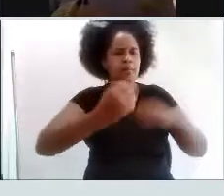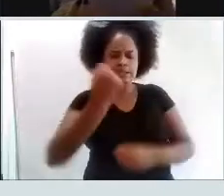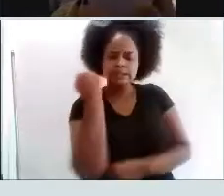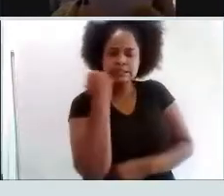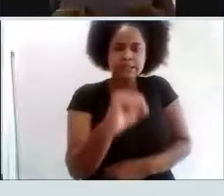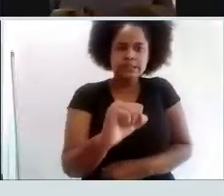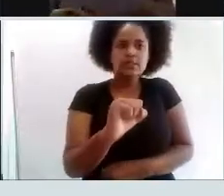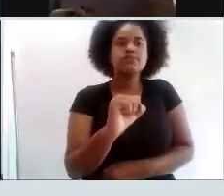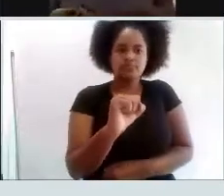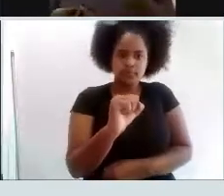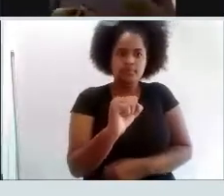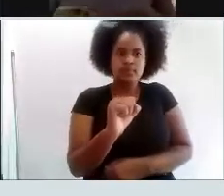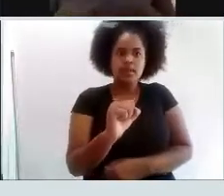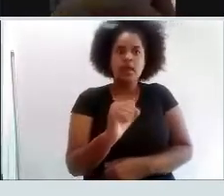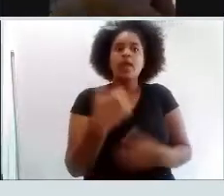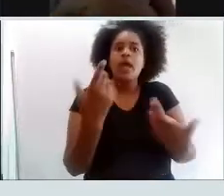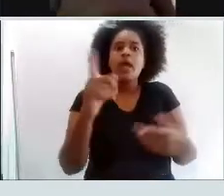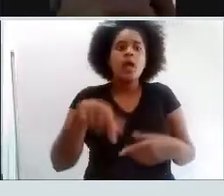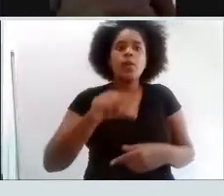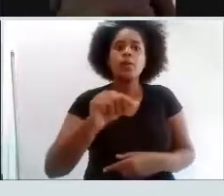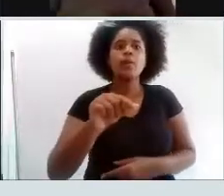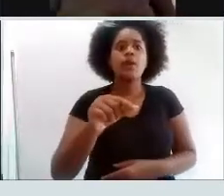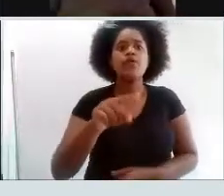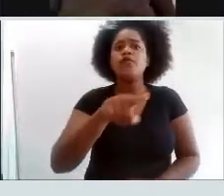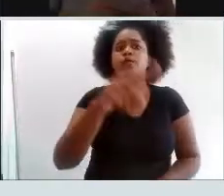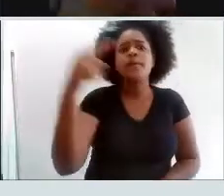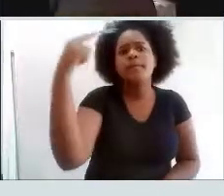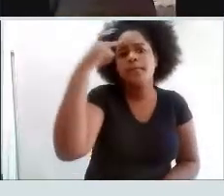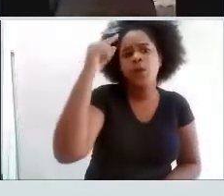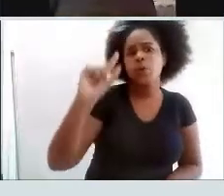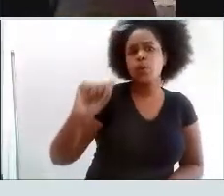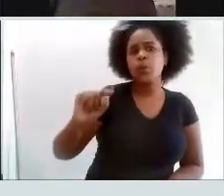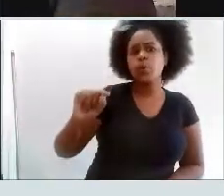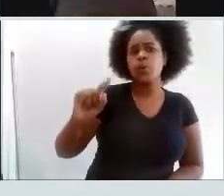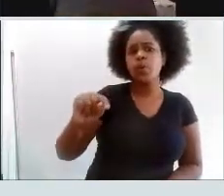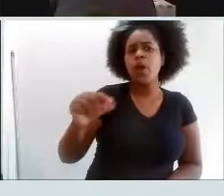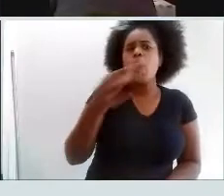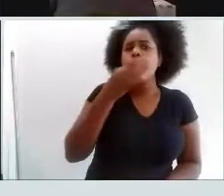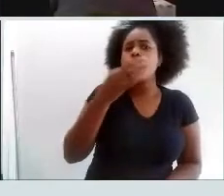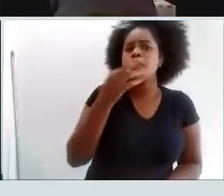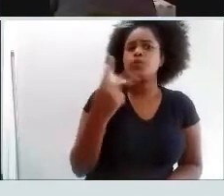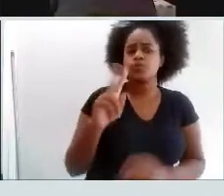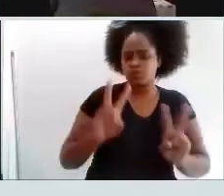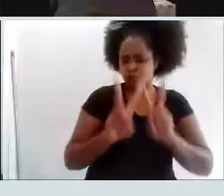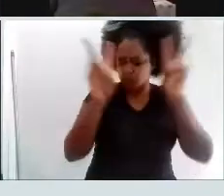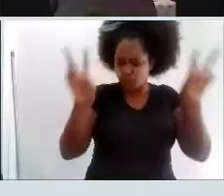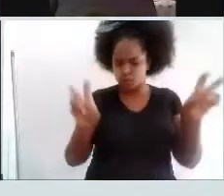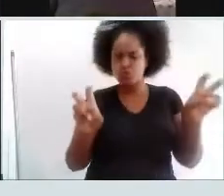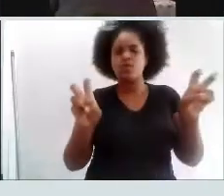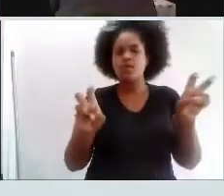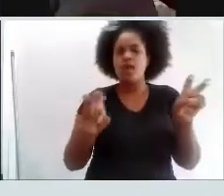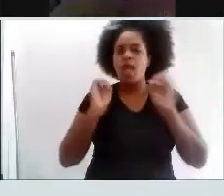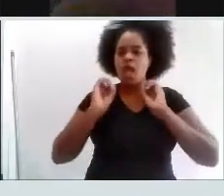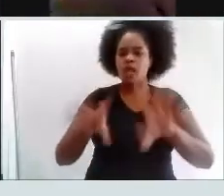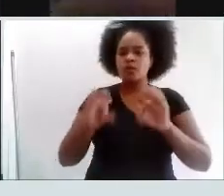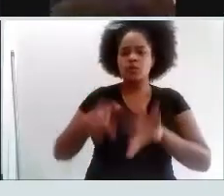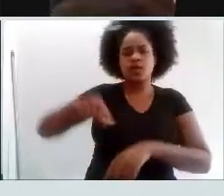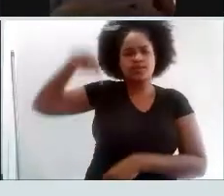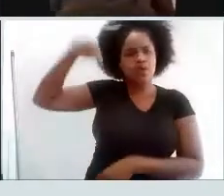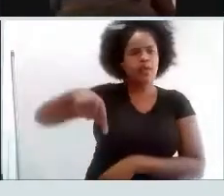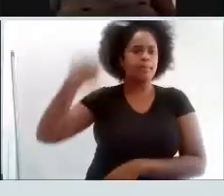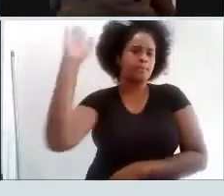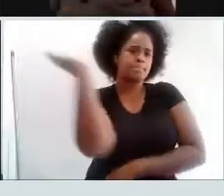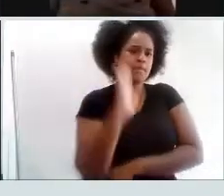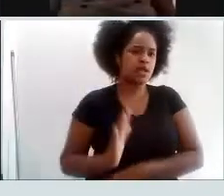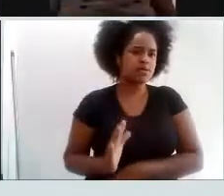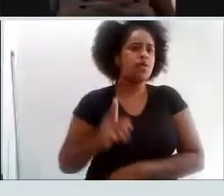você pensa? Qual é o seu posicionamento sobre a educação brasileira? O que você acha que causa o problema da educação